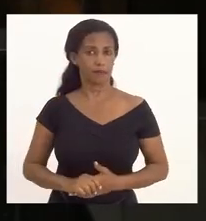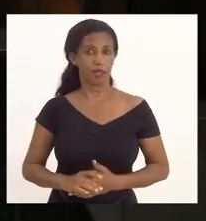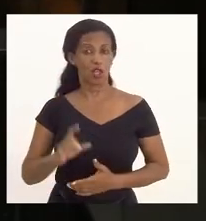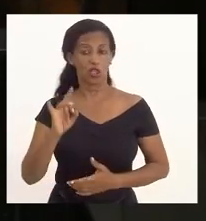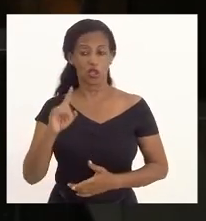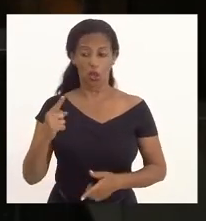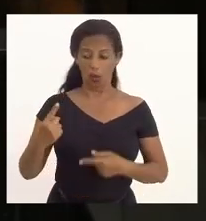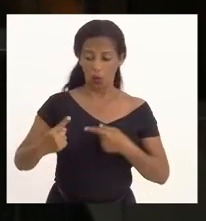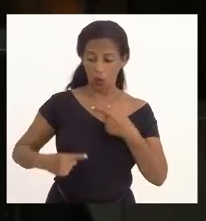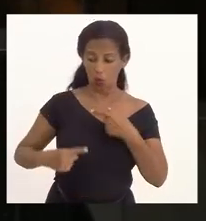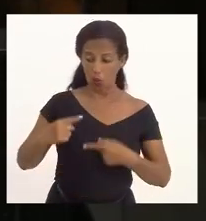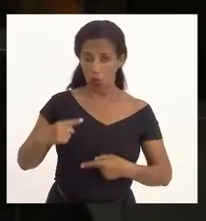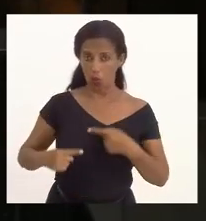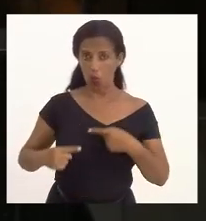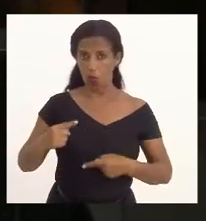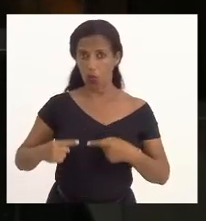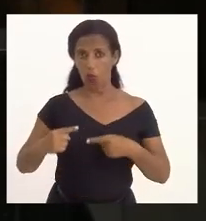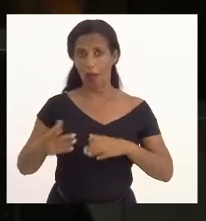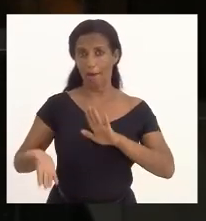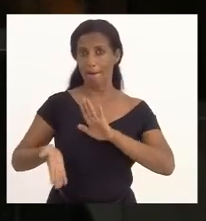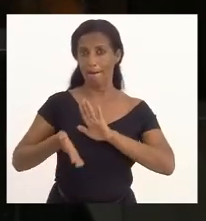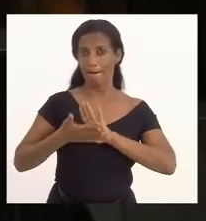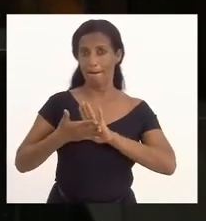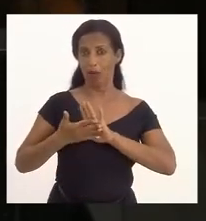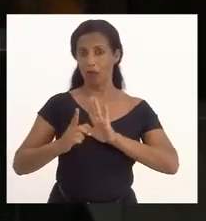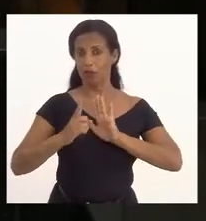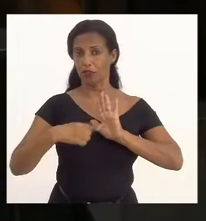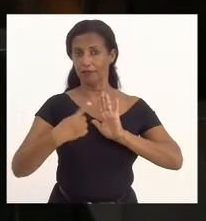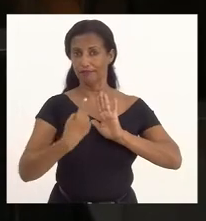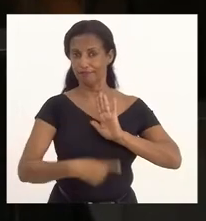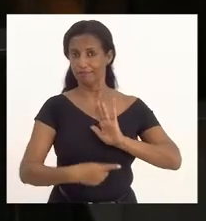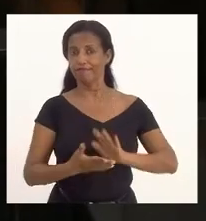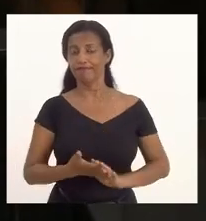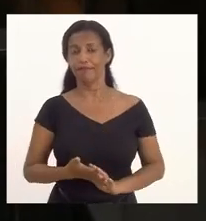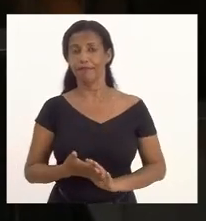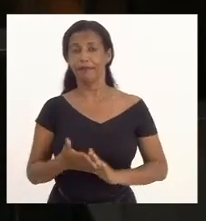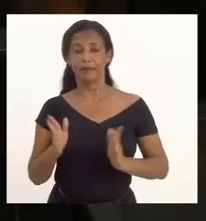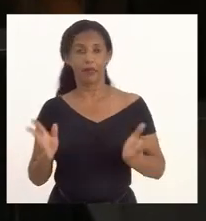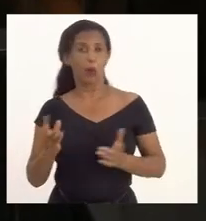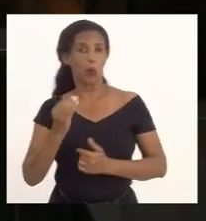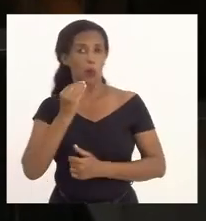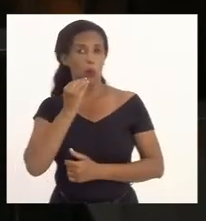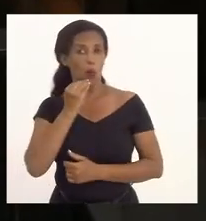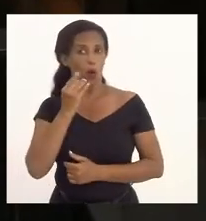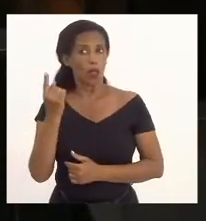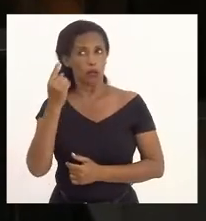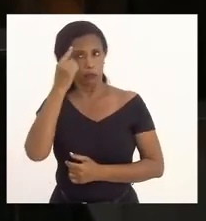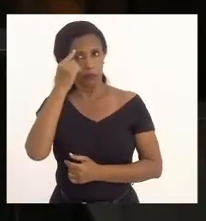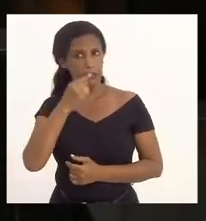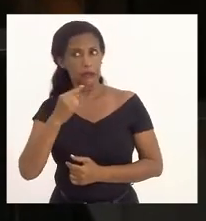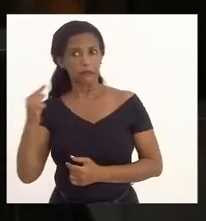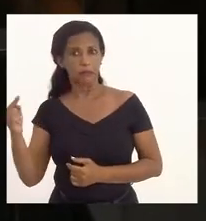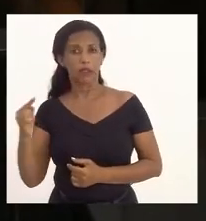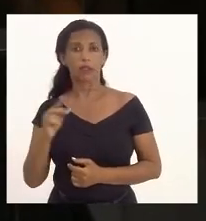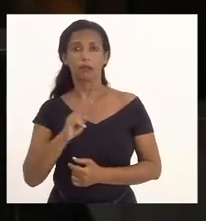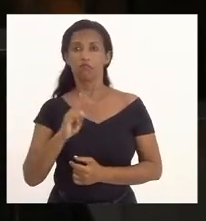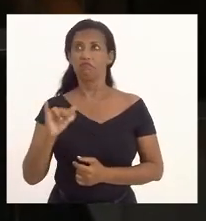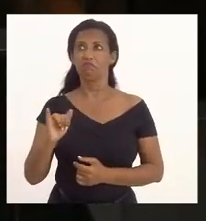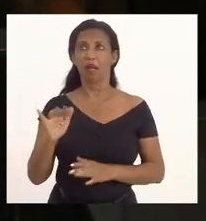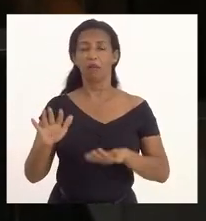a discussão da pauta de vetos. Então, possivelmente, na semana que vem, isso